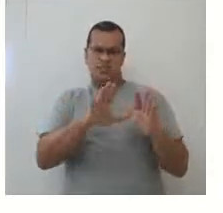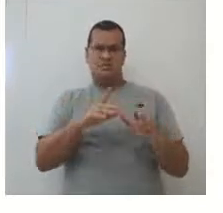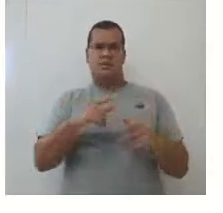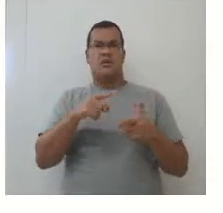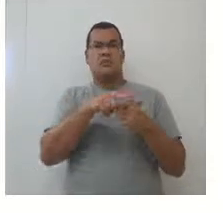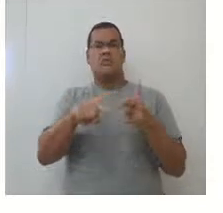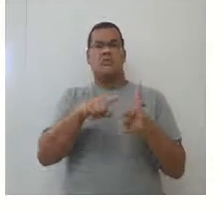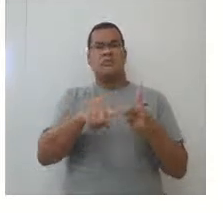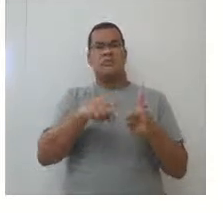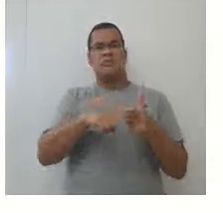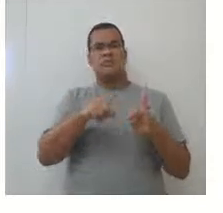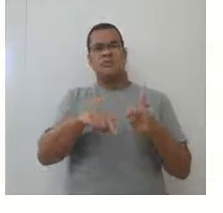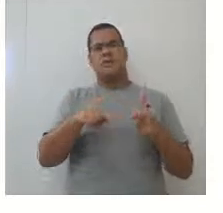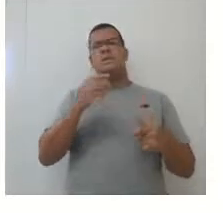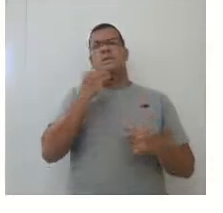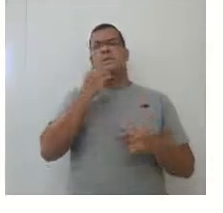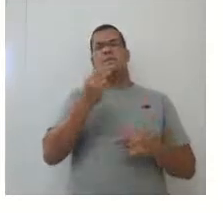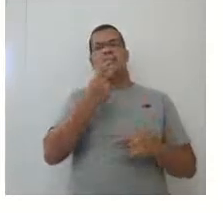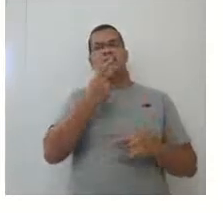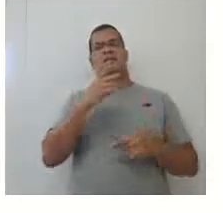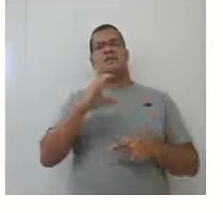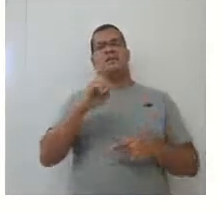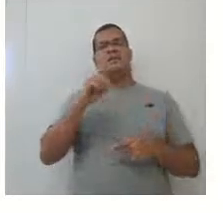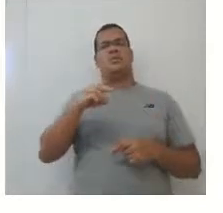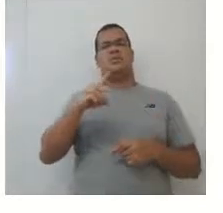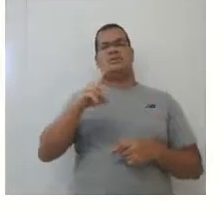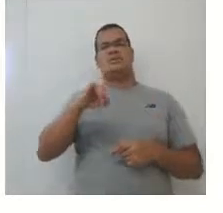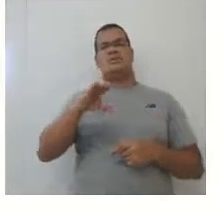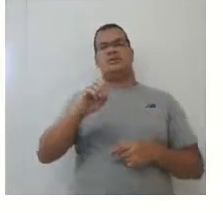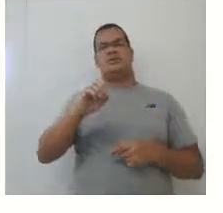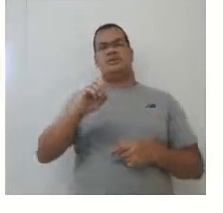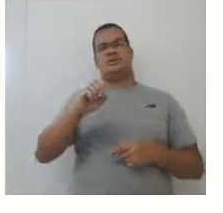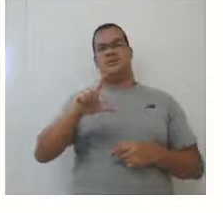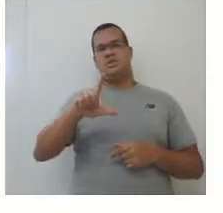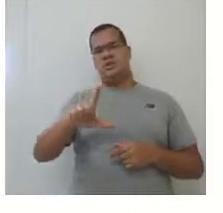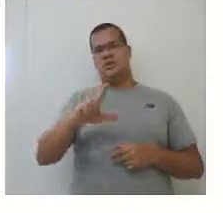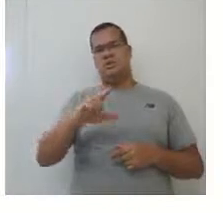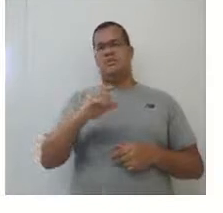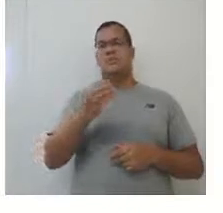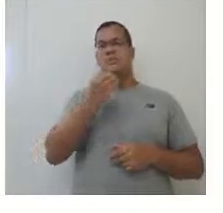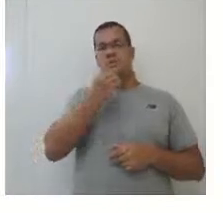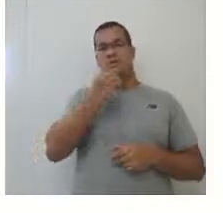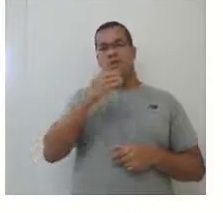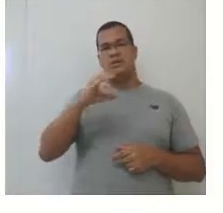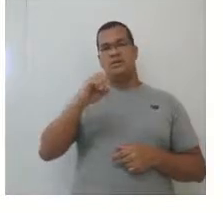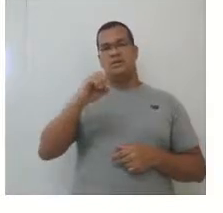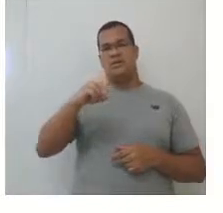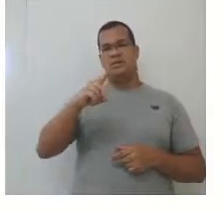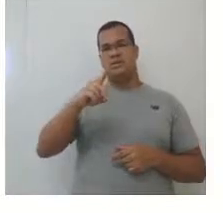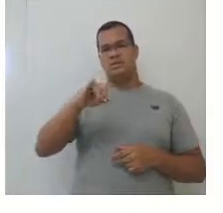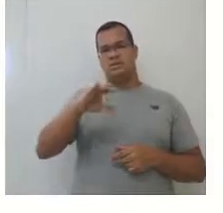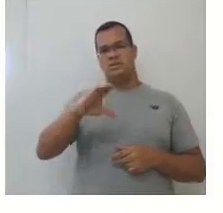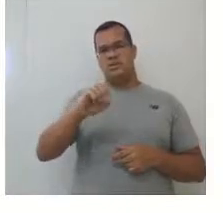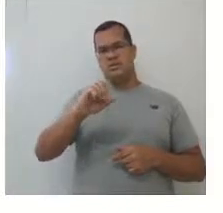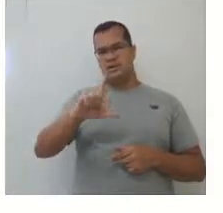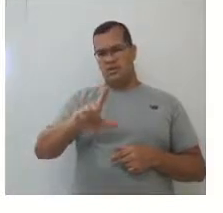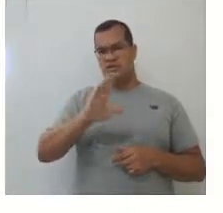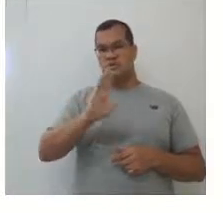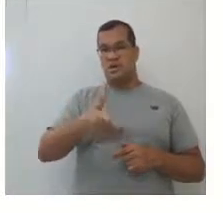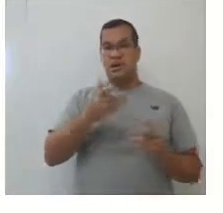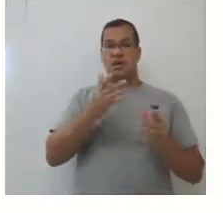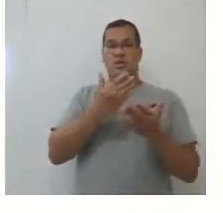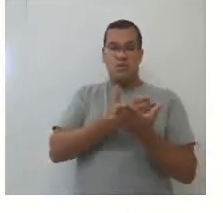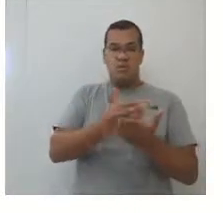problema que a gente chama de probabilidade condicional. Ó, probabilidade condicional. Tu já começa a calcular com